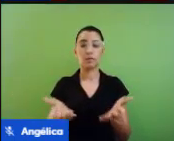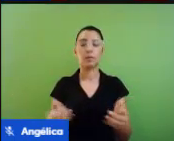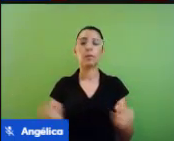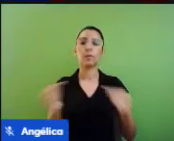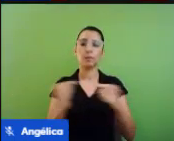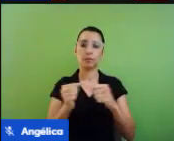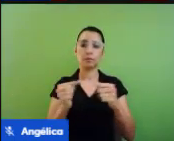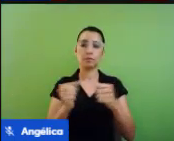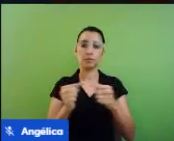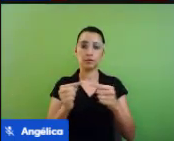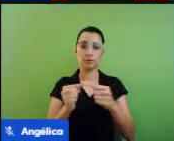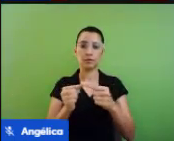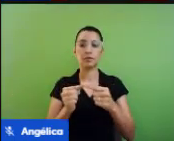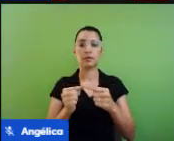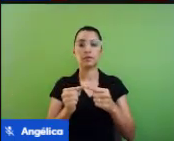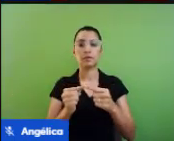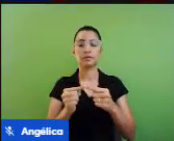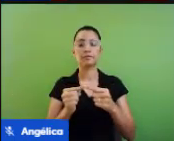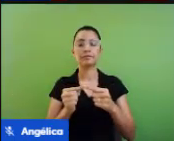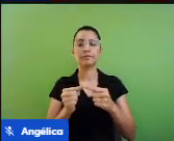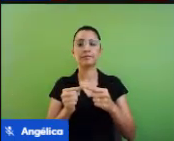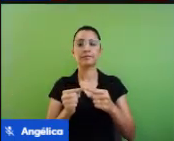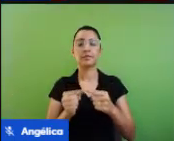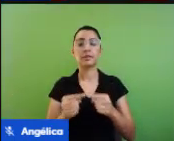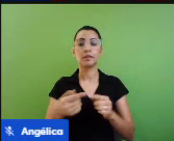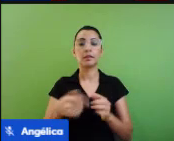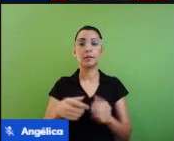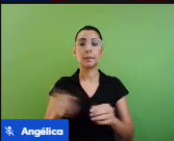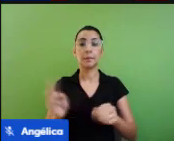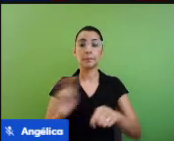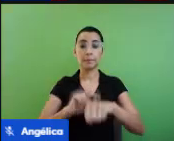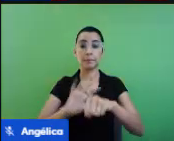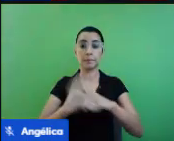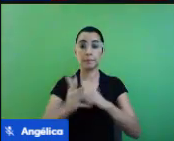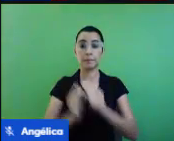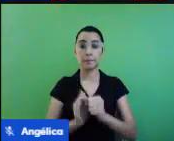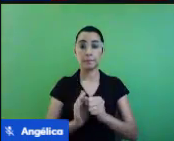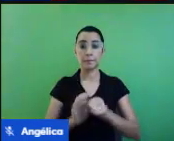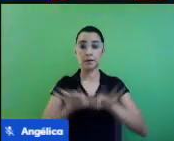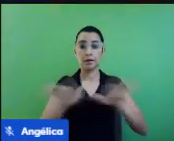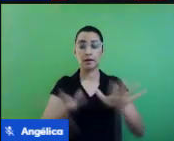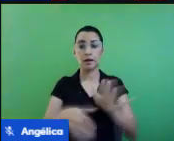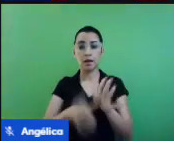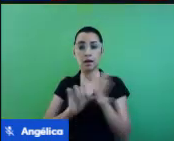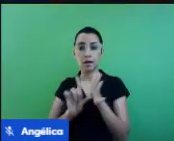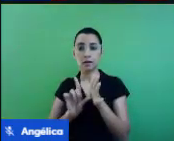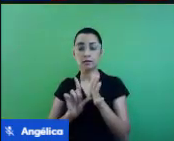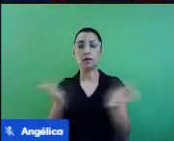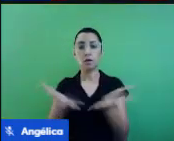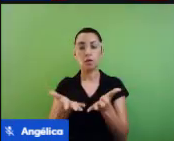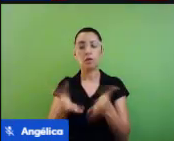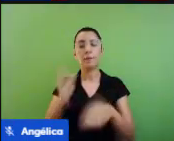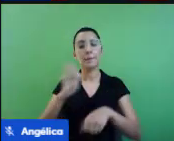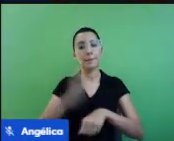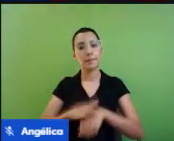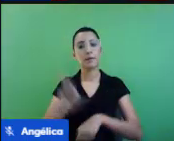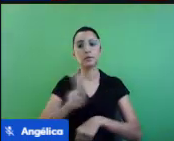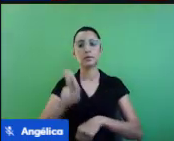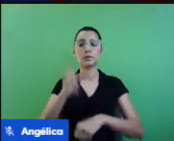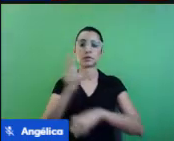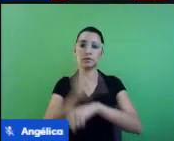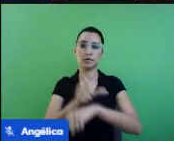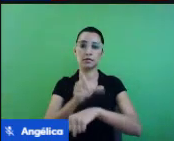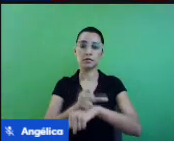que fazia anteriormente, antes da pandemia. E por que deixar isso de lado, mesmo